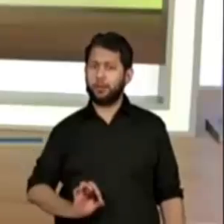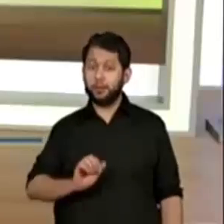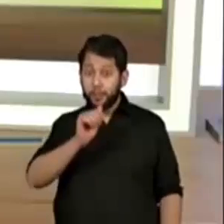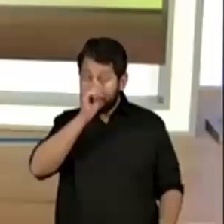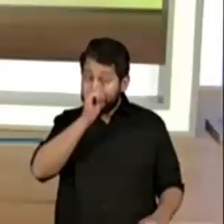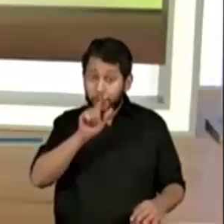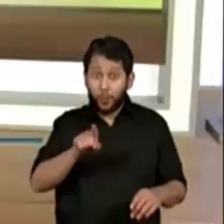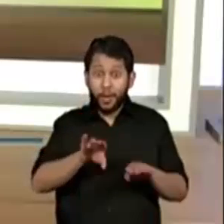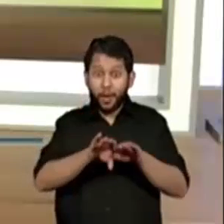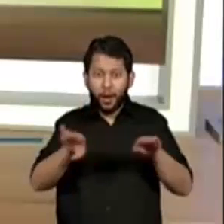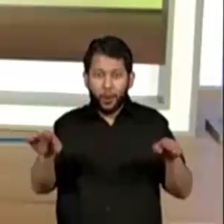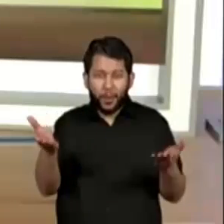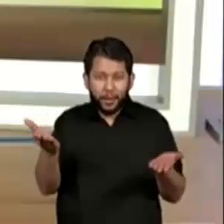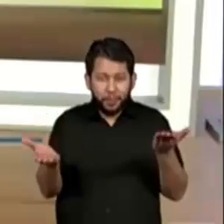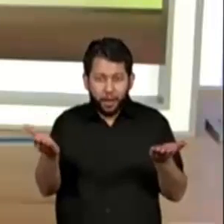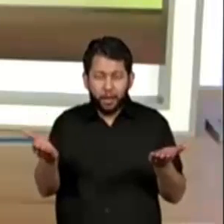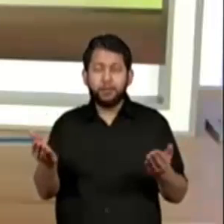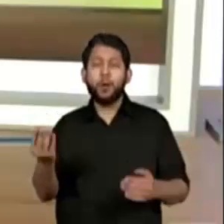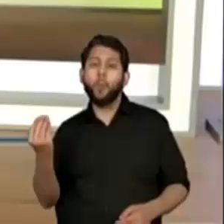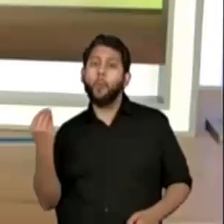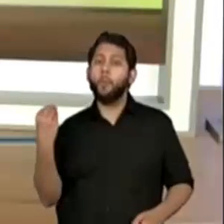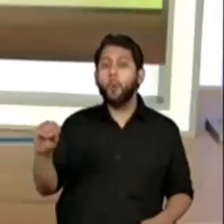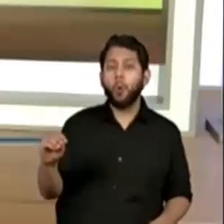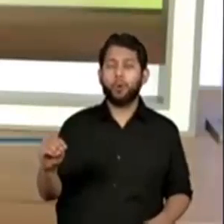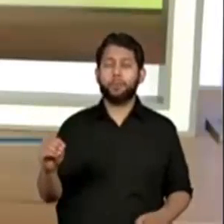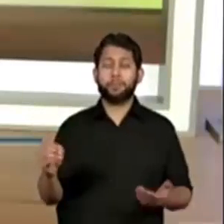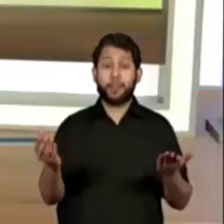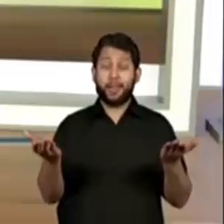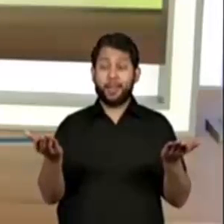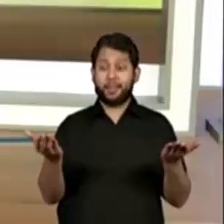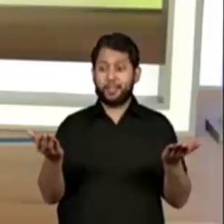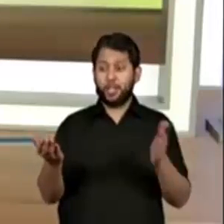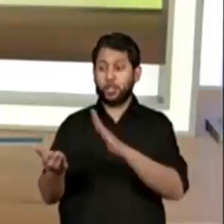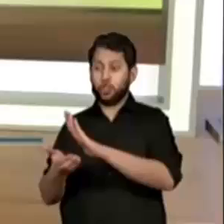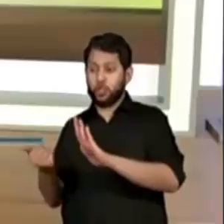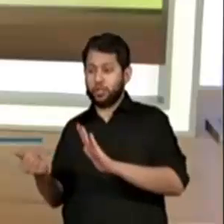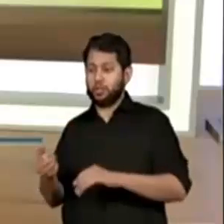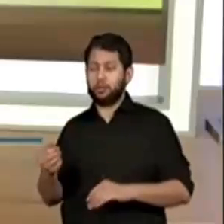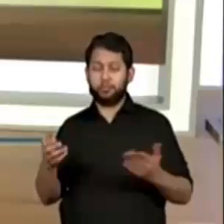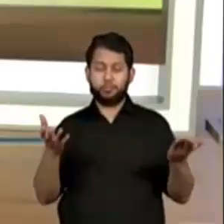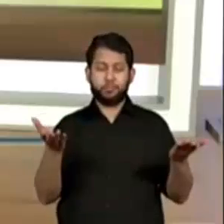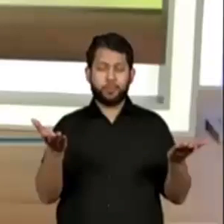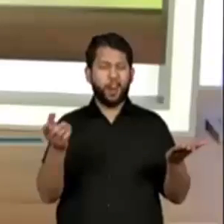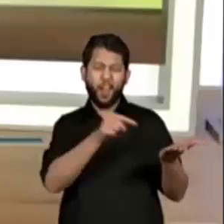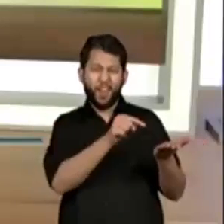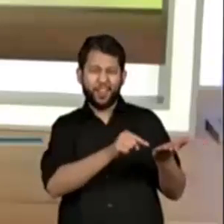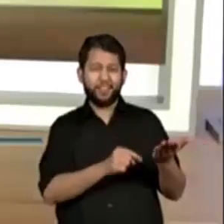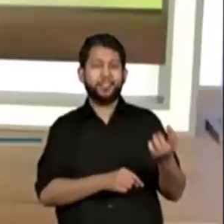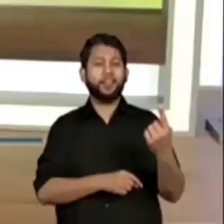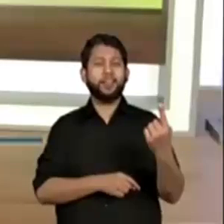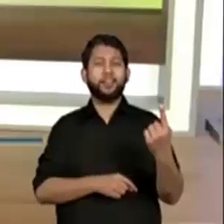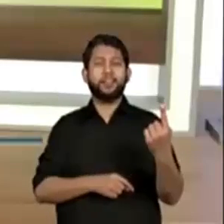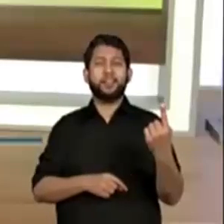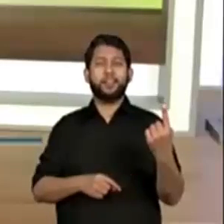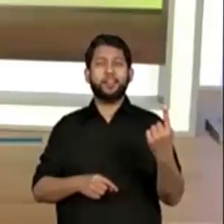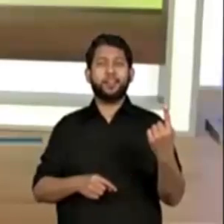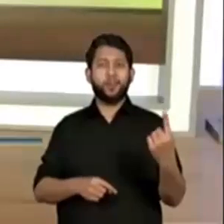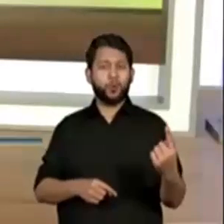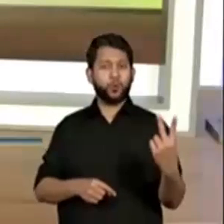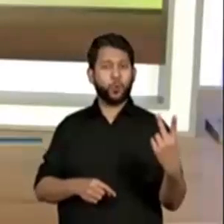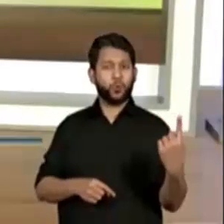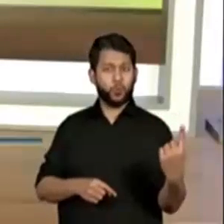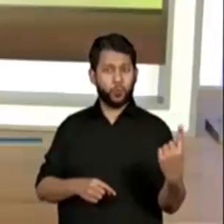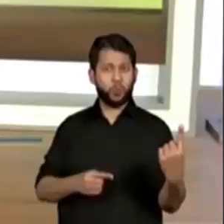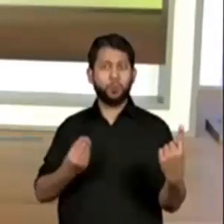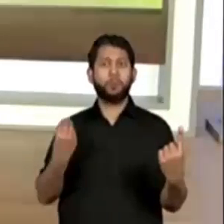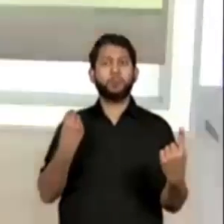equilibrada, precisa de 221. Isso, que aí as duas vão ficar com 342. Muito bem, Alice. E aí, bora lá,